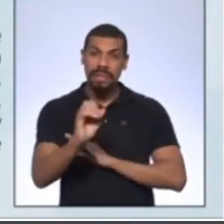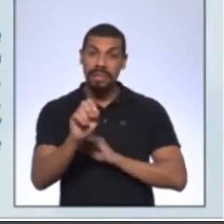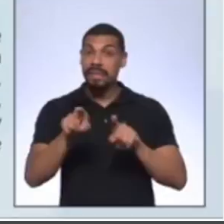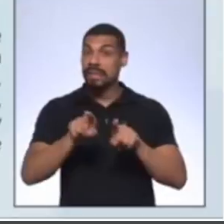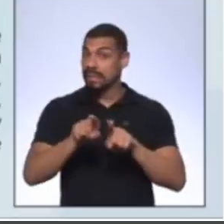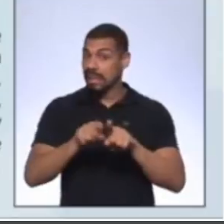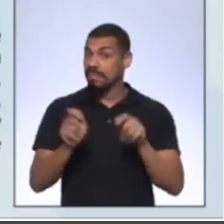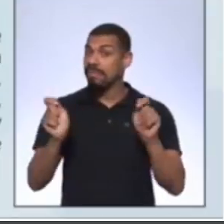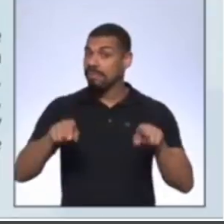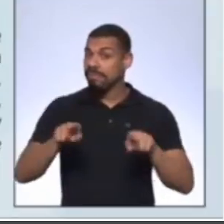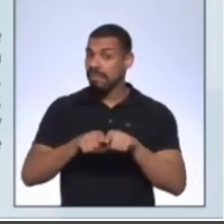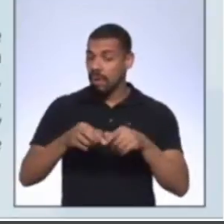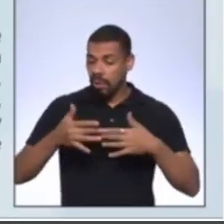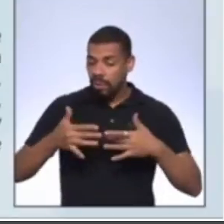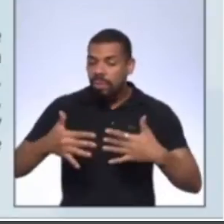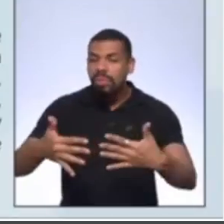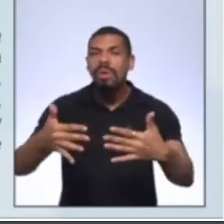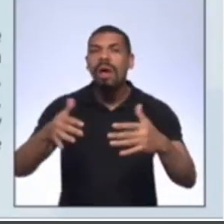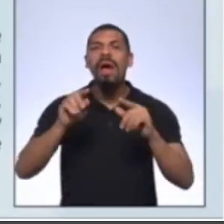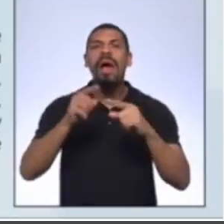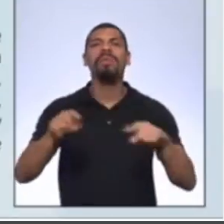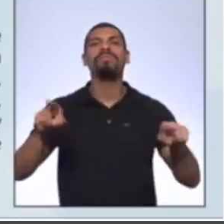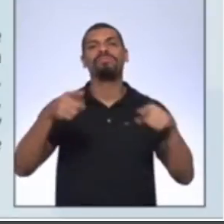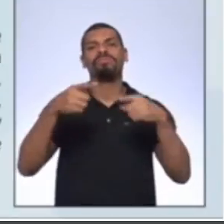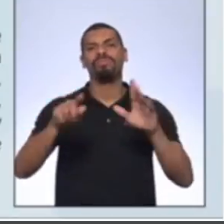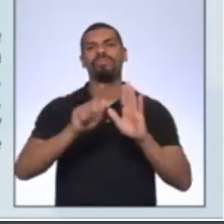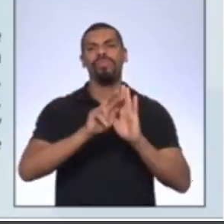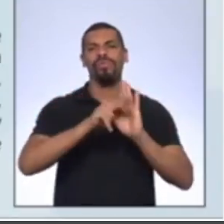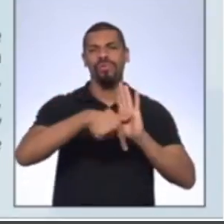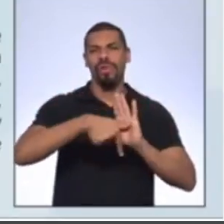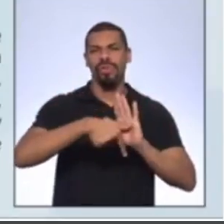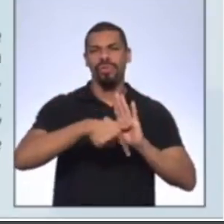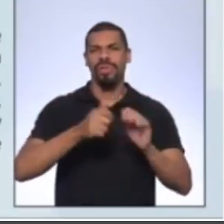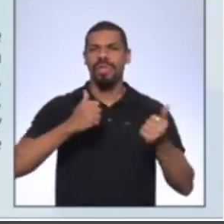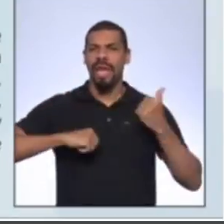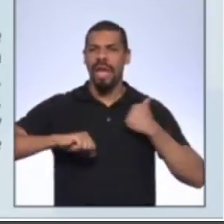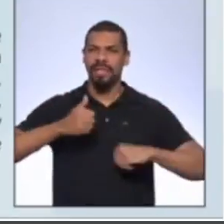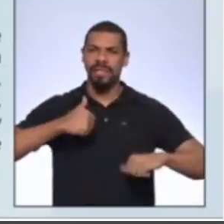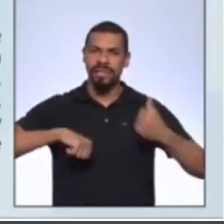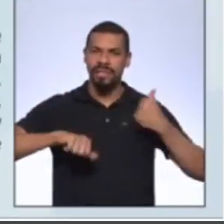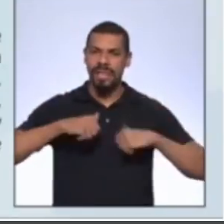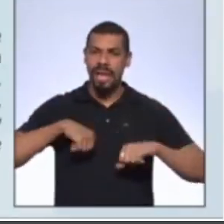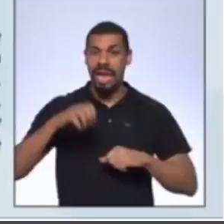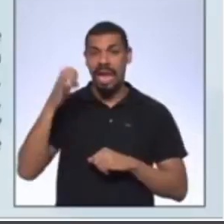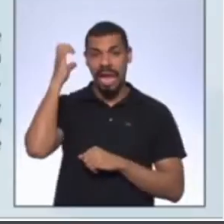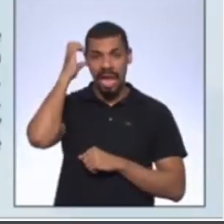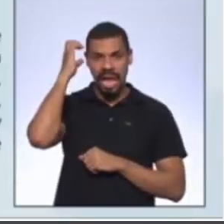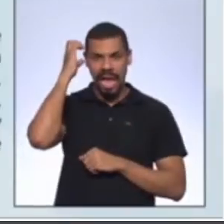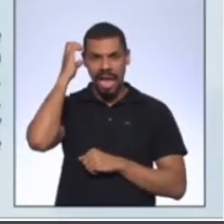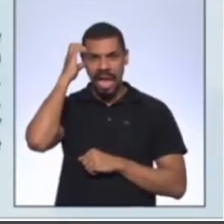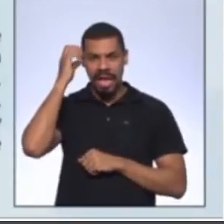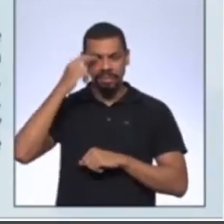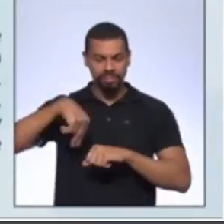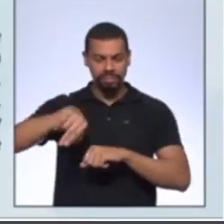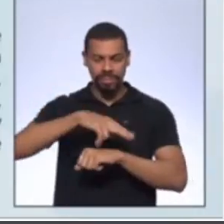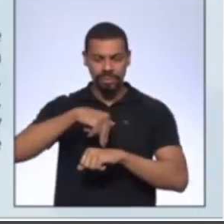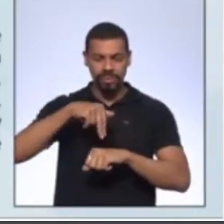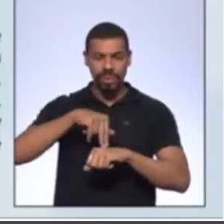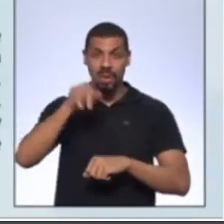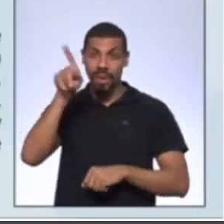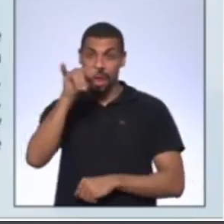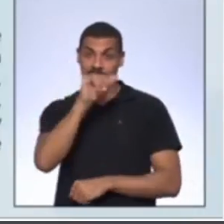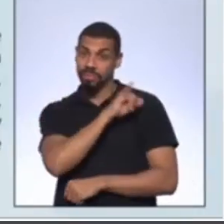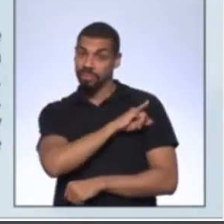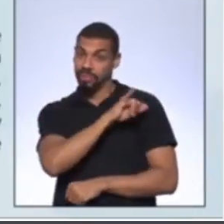facilitou aflição e disseminação da música seu gêneros e artistas dessa forma as rádios como a rádio nacional no rio de janeiro